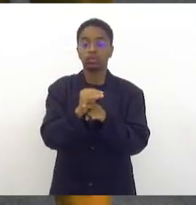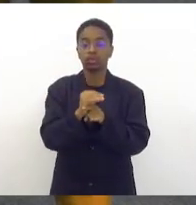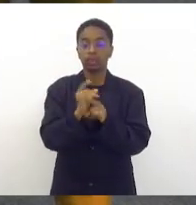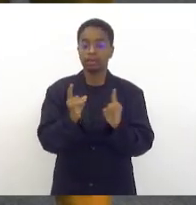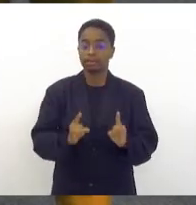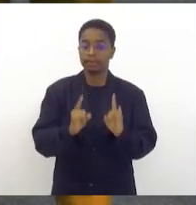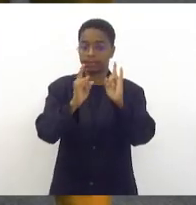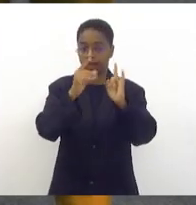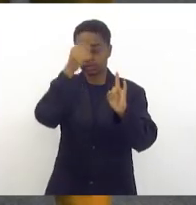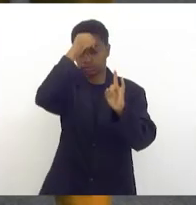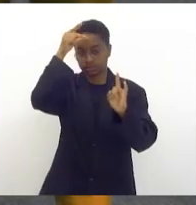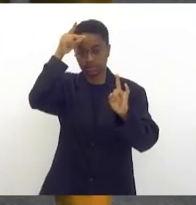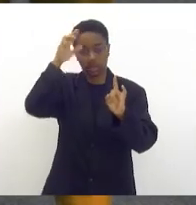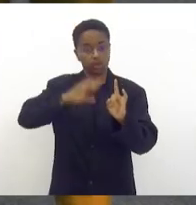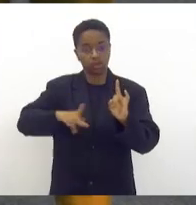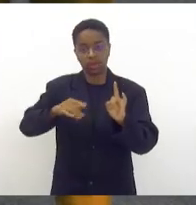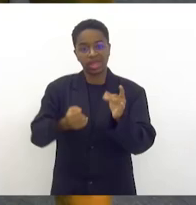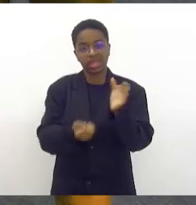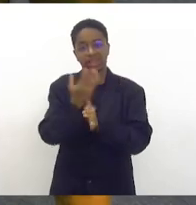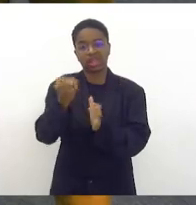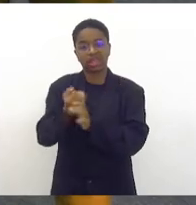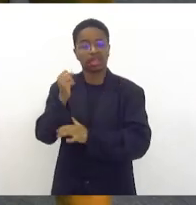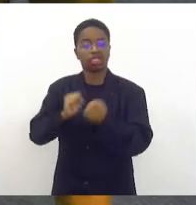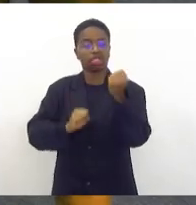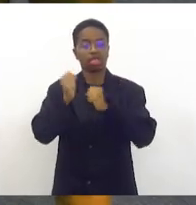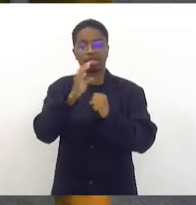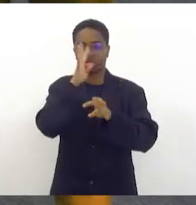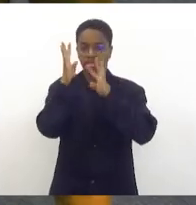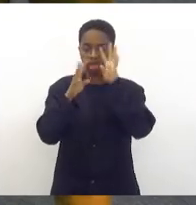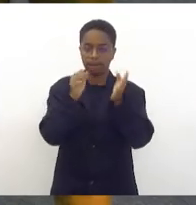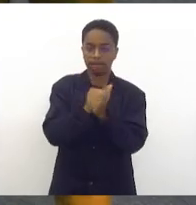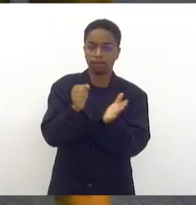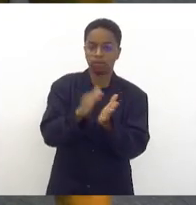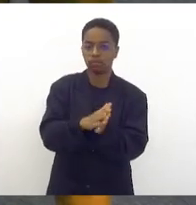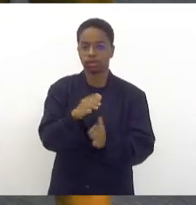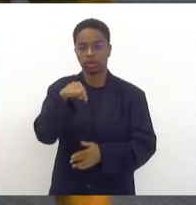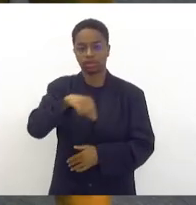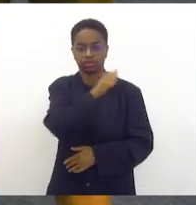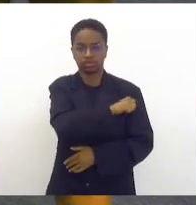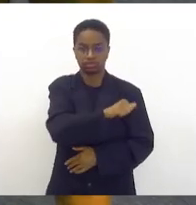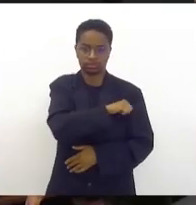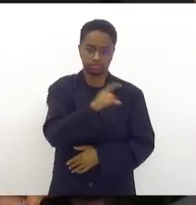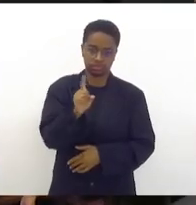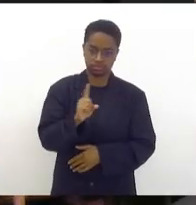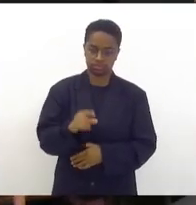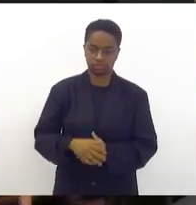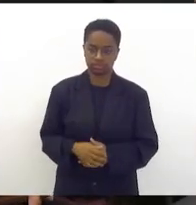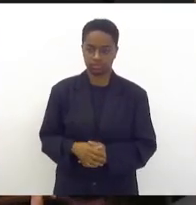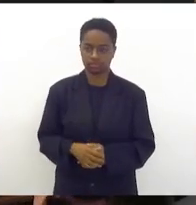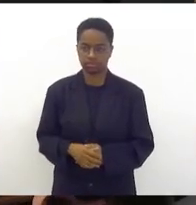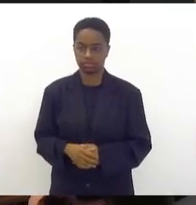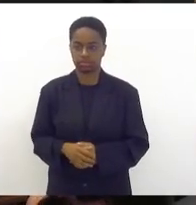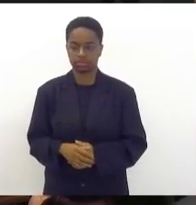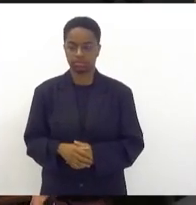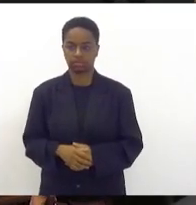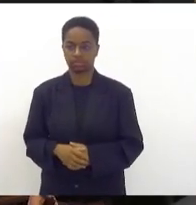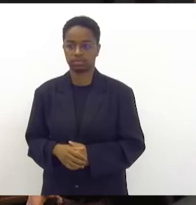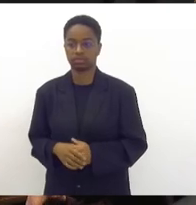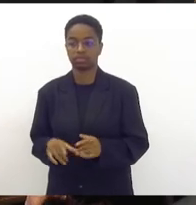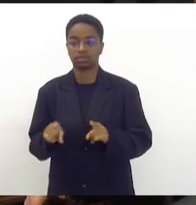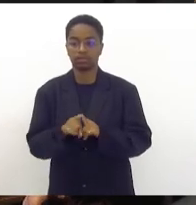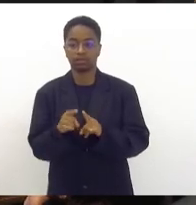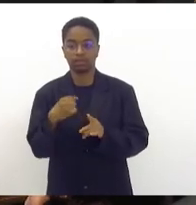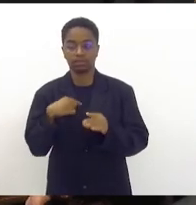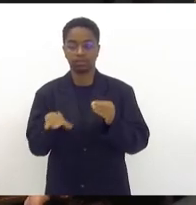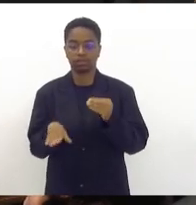prédios municipais e não criando indústria de multas em todo o Rio de Janeiro. Tenho dito, obrigado. Só para corroborar e finalizando,